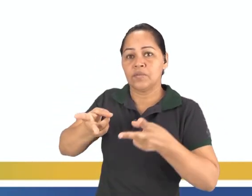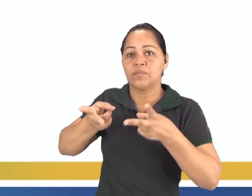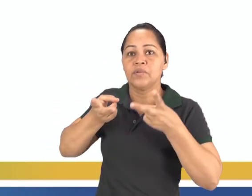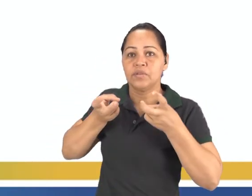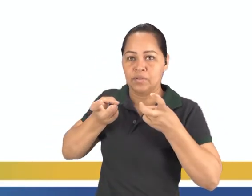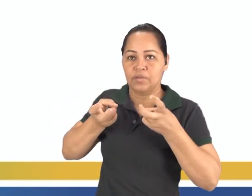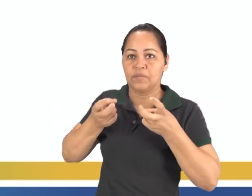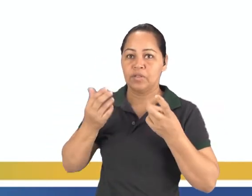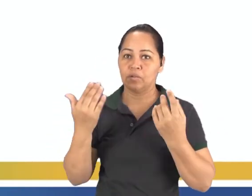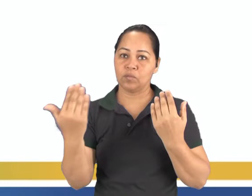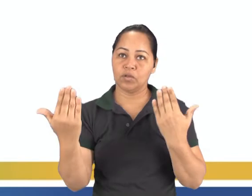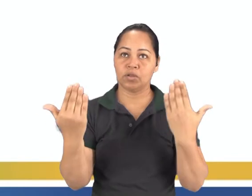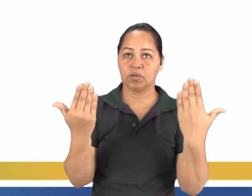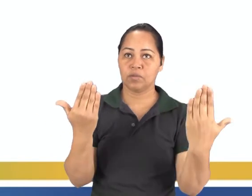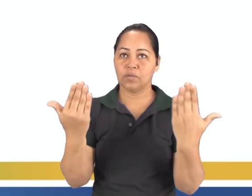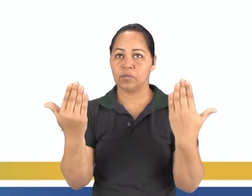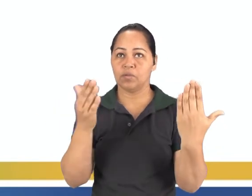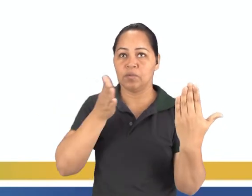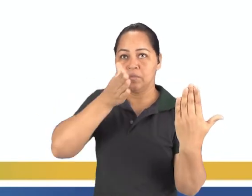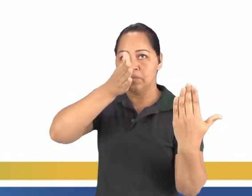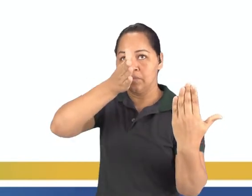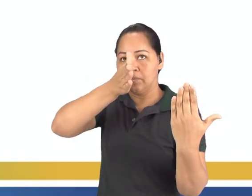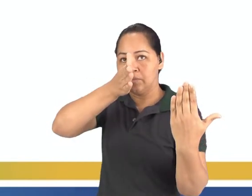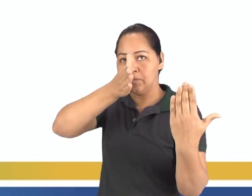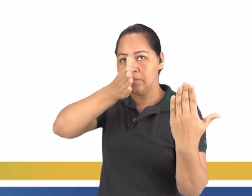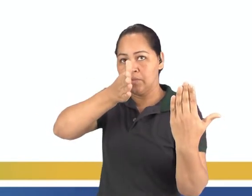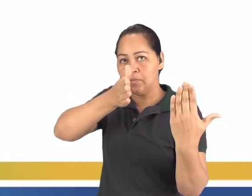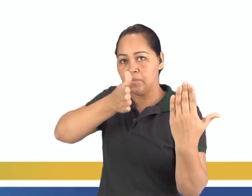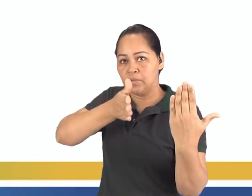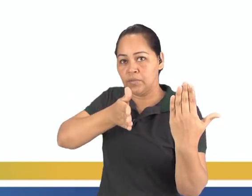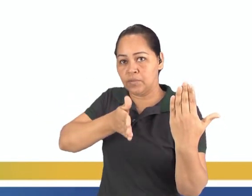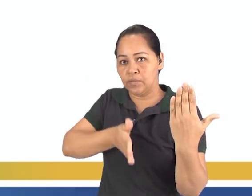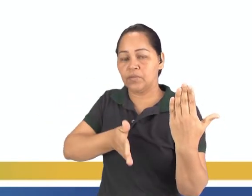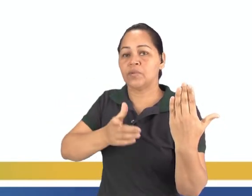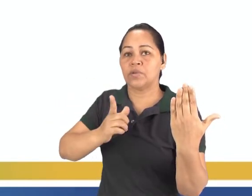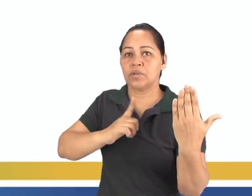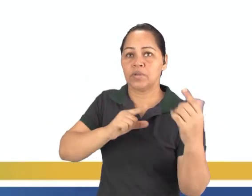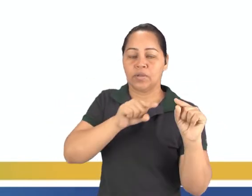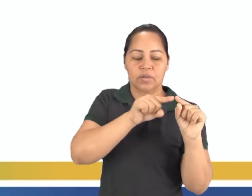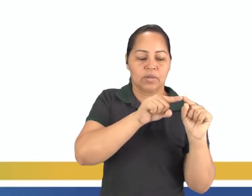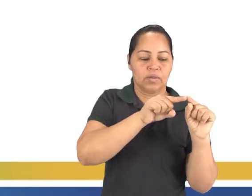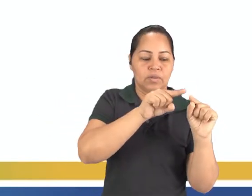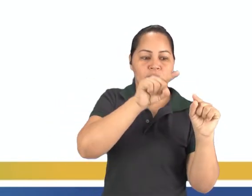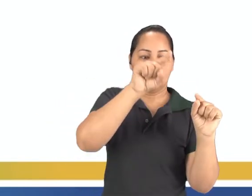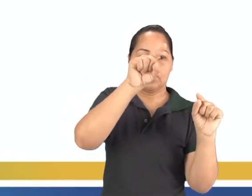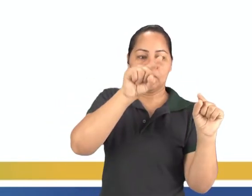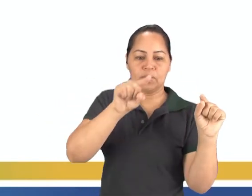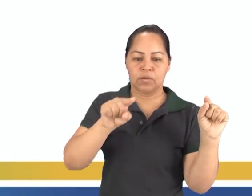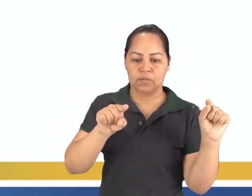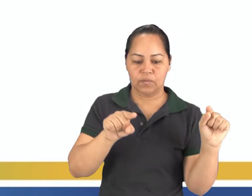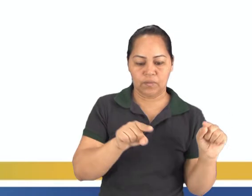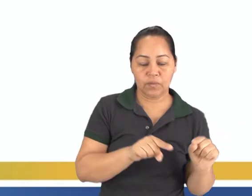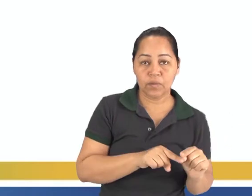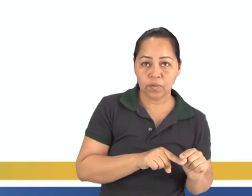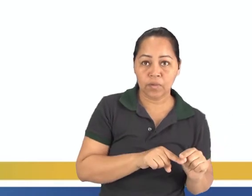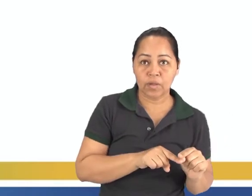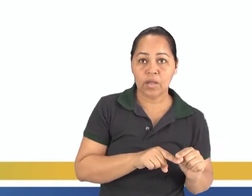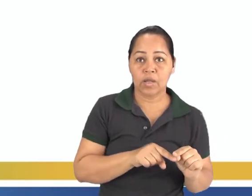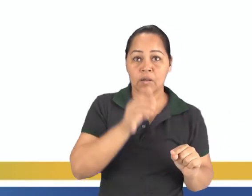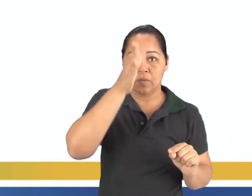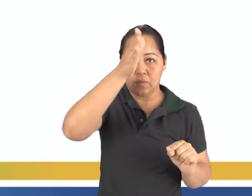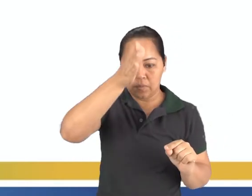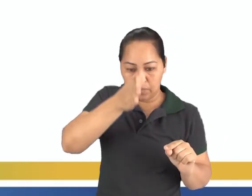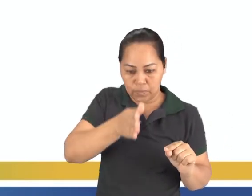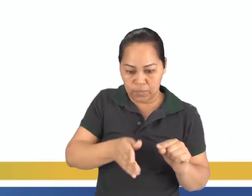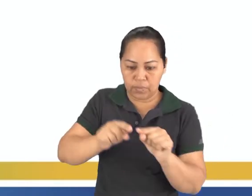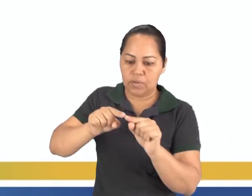as duas figuras, né? Observe que essa figura do losango aí, ela se repete, né? A figura do lado esquerdo se repete do lado